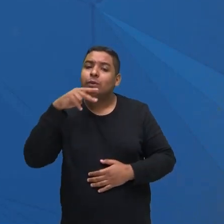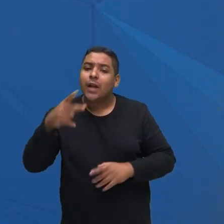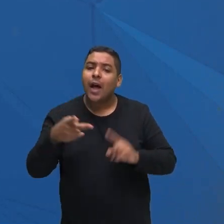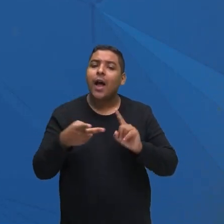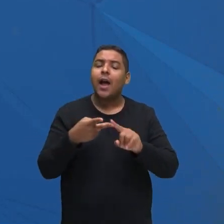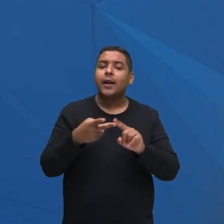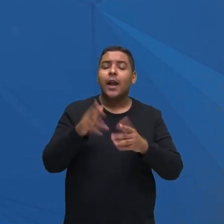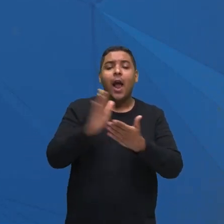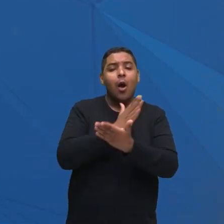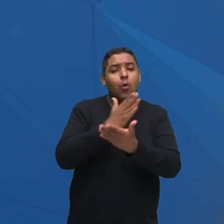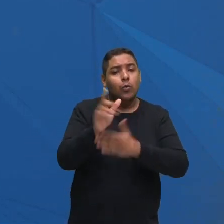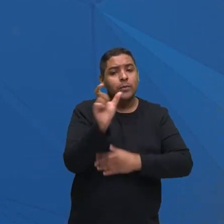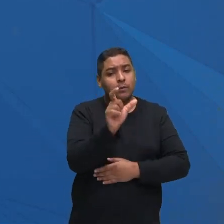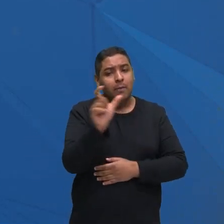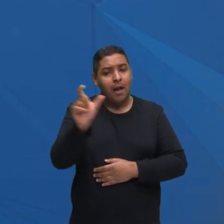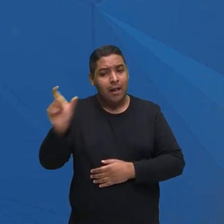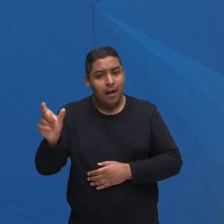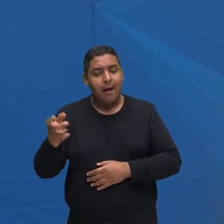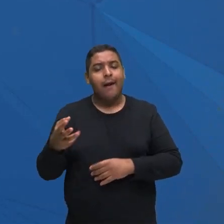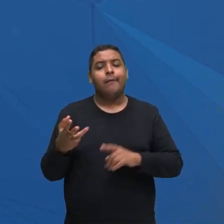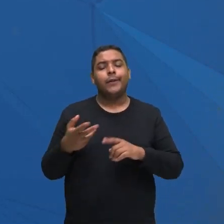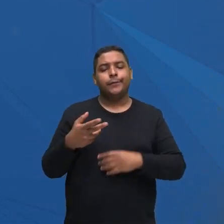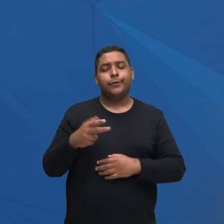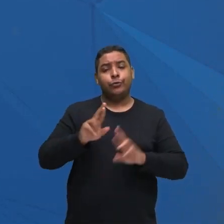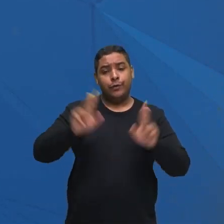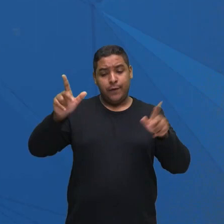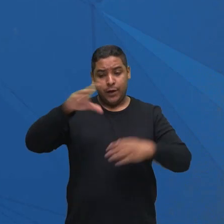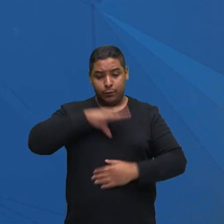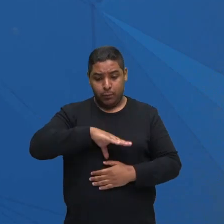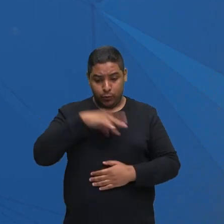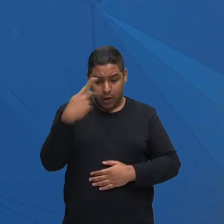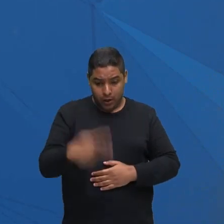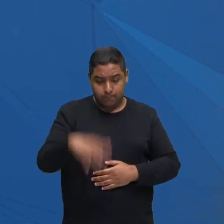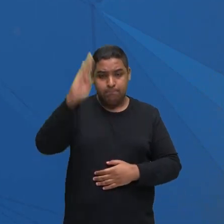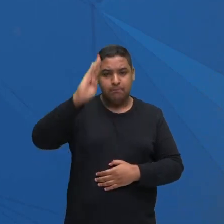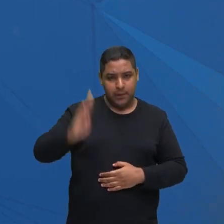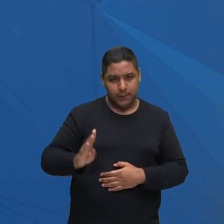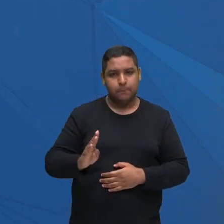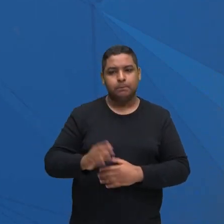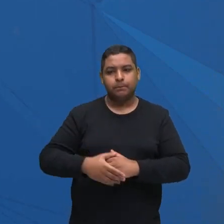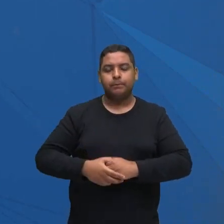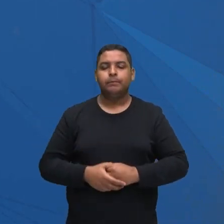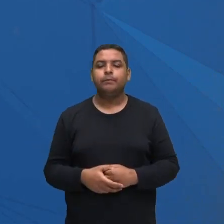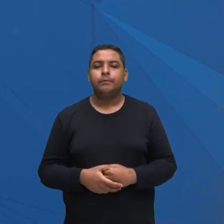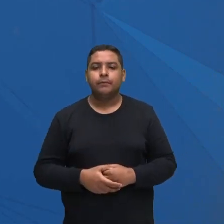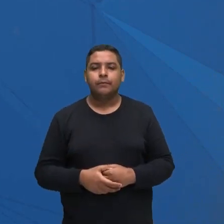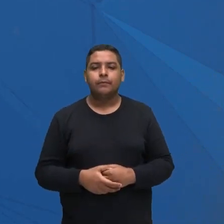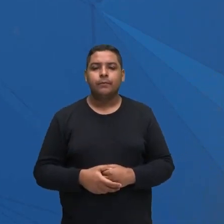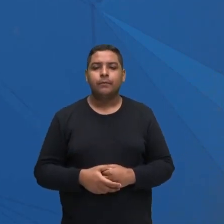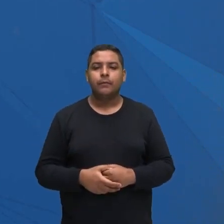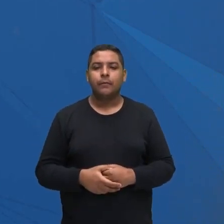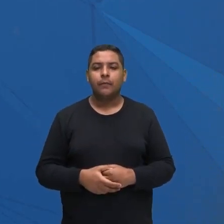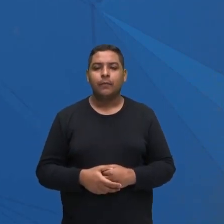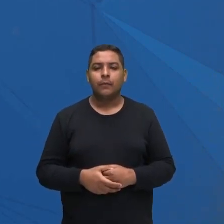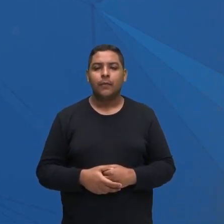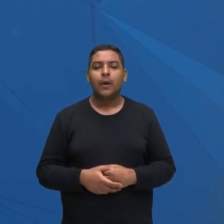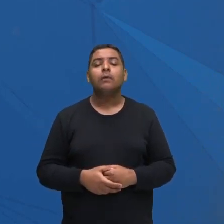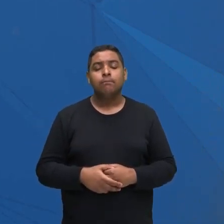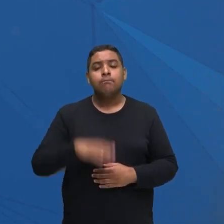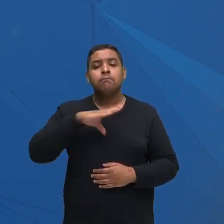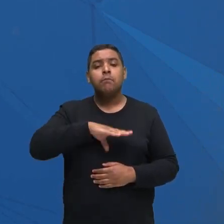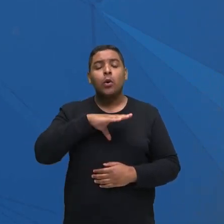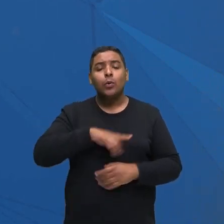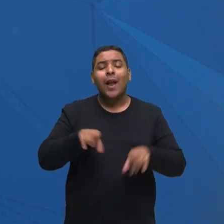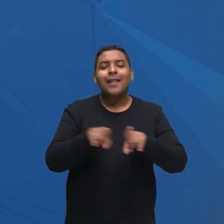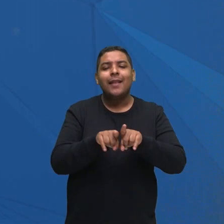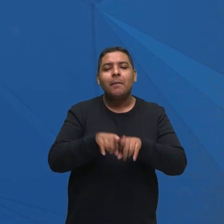algumas palavras, do português aqui que a gente fala no Brasil. Ao mesmo que você também compara com o português de Angola. Todo